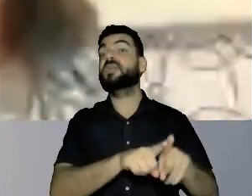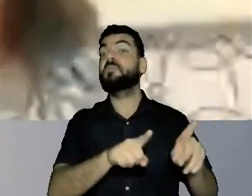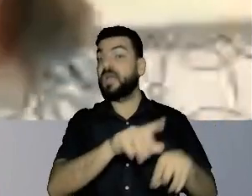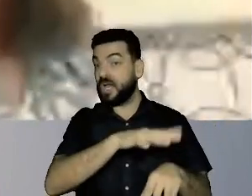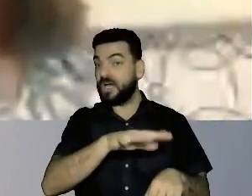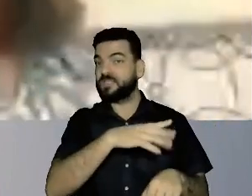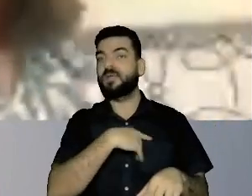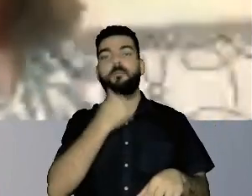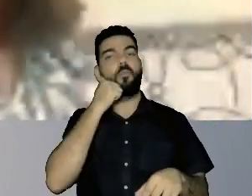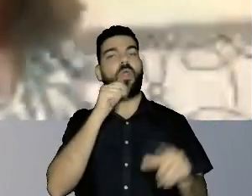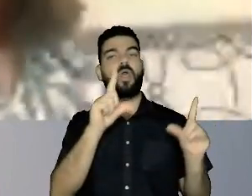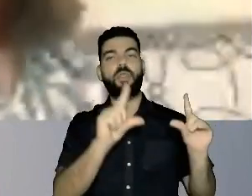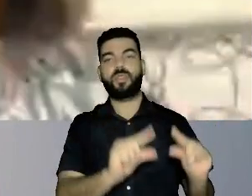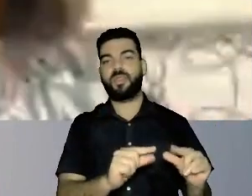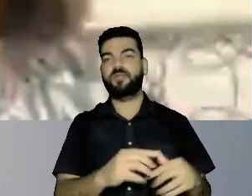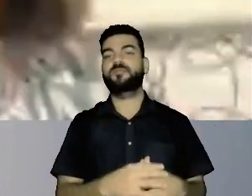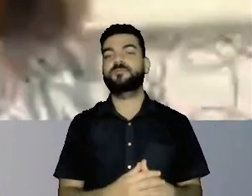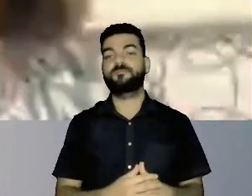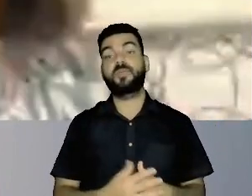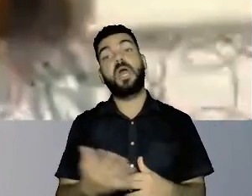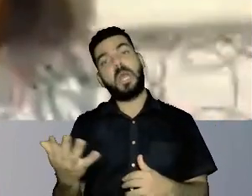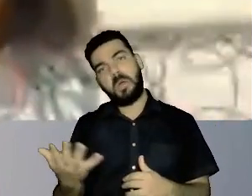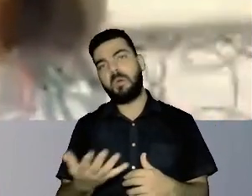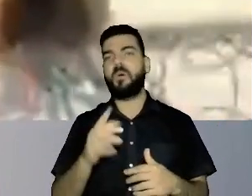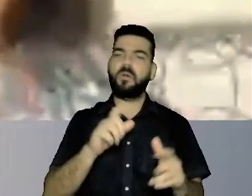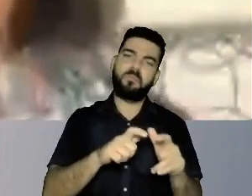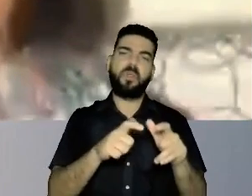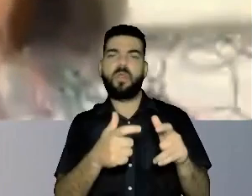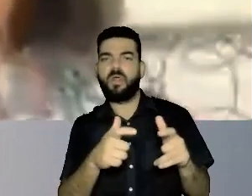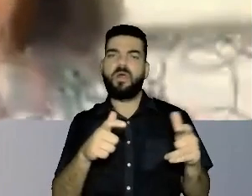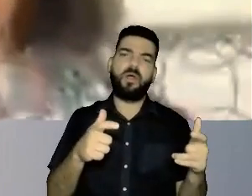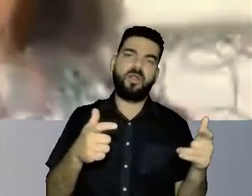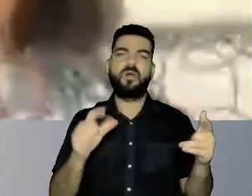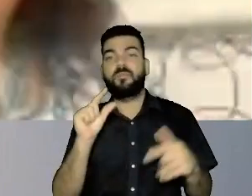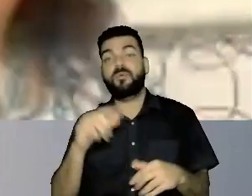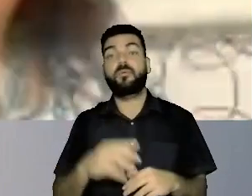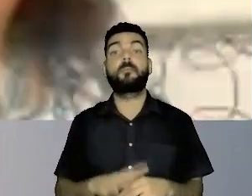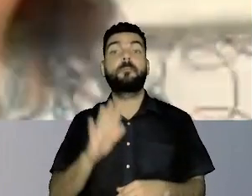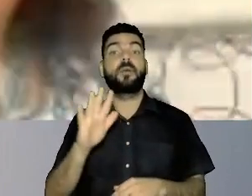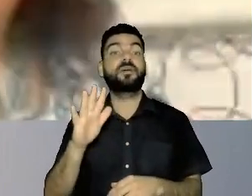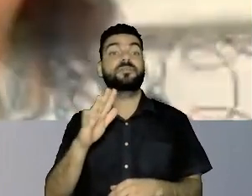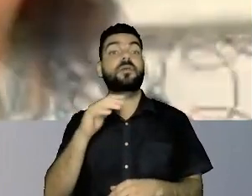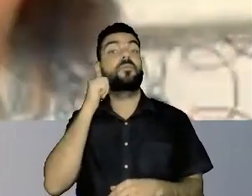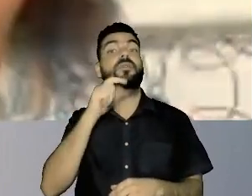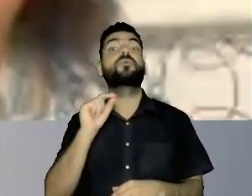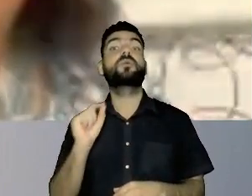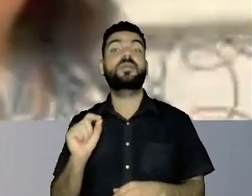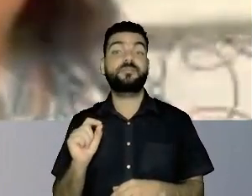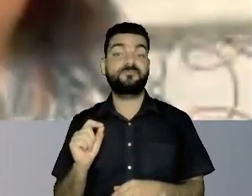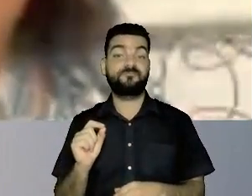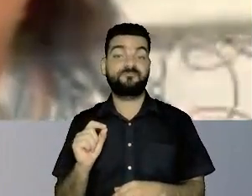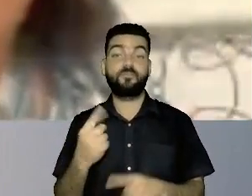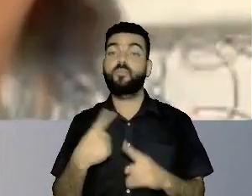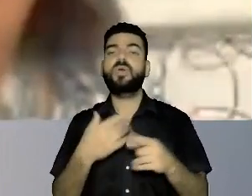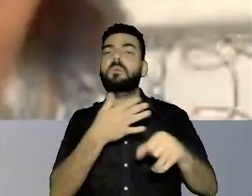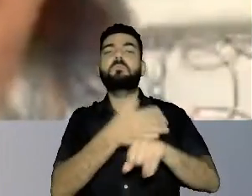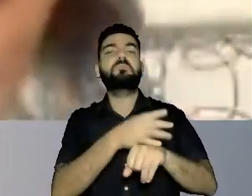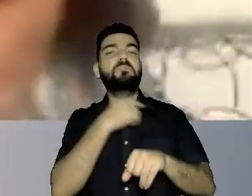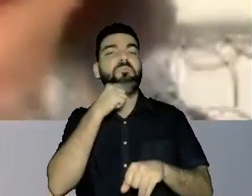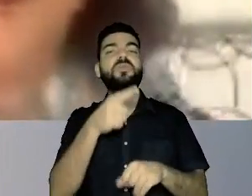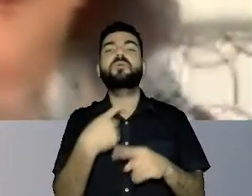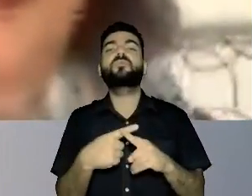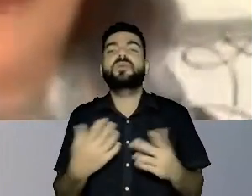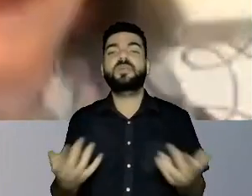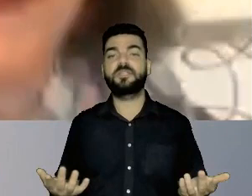Federal, então é muito pouco. No Judiciário também somos minoria, já estamos, né, avançando bastante, mas somos